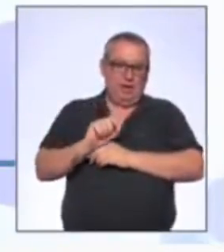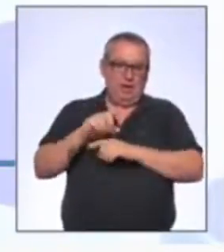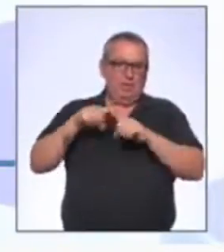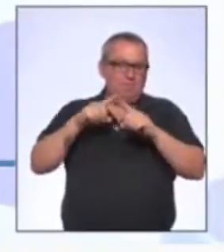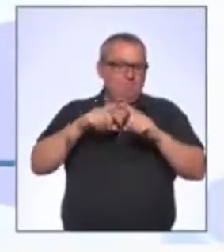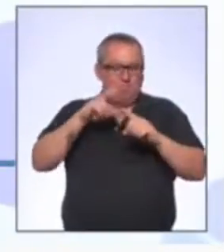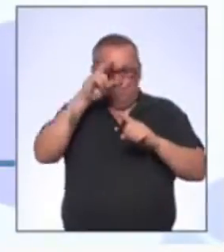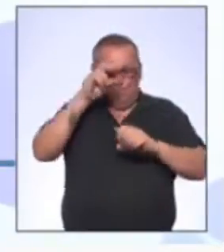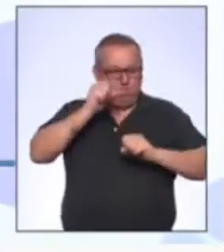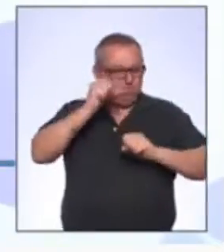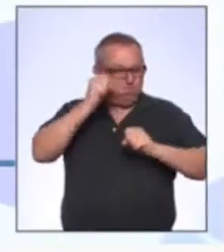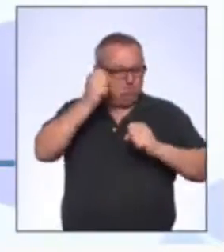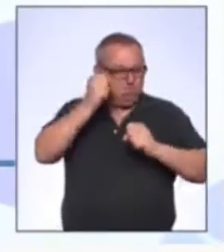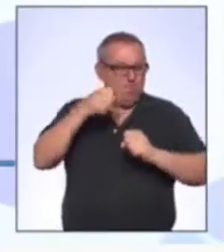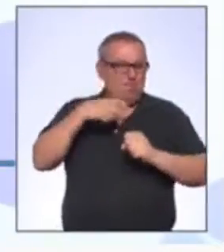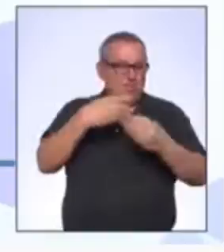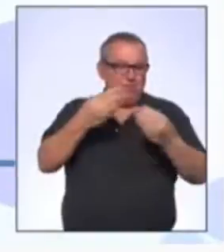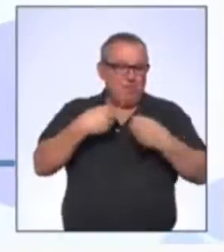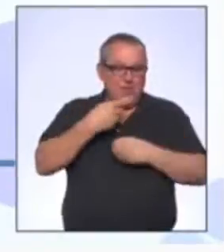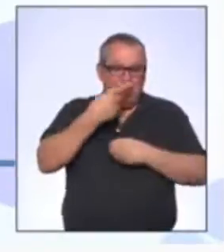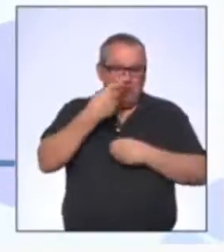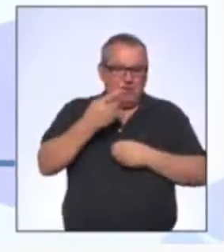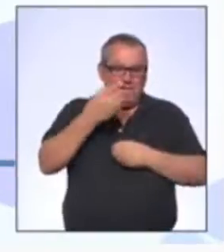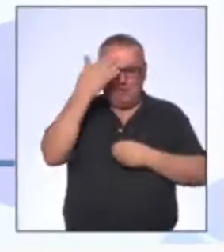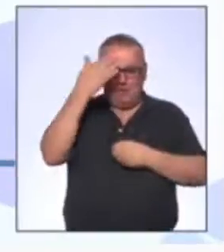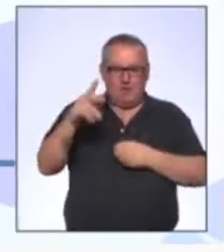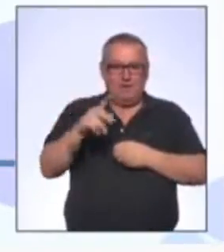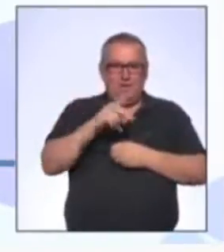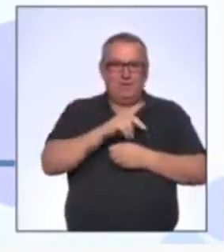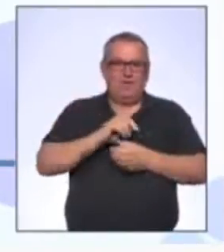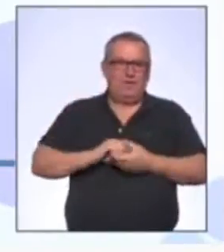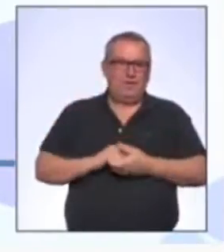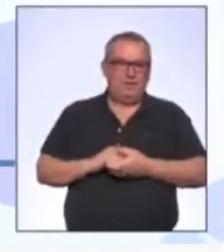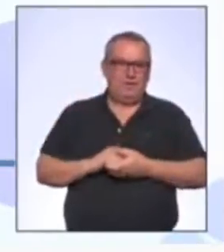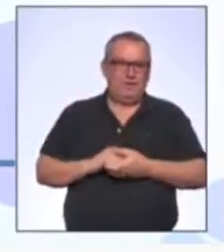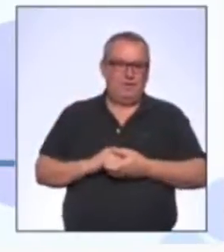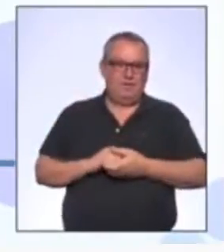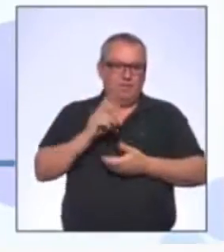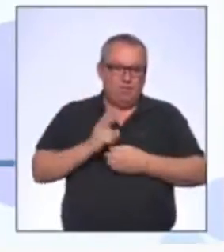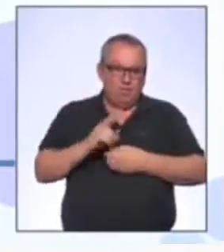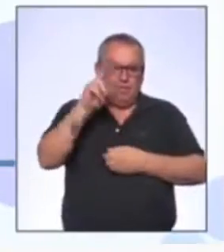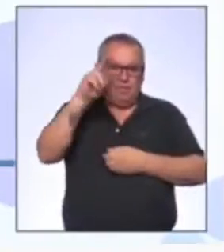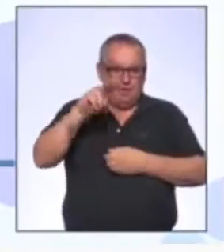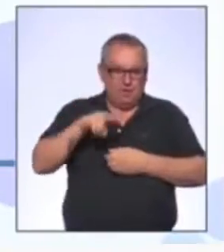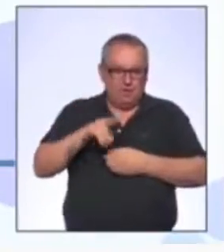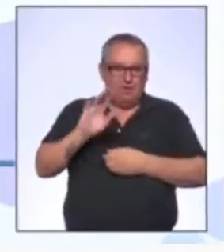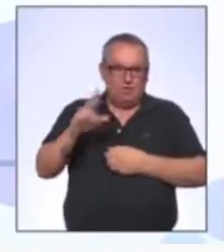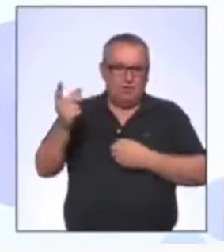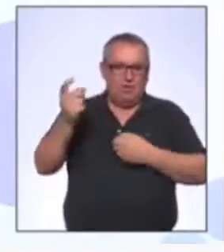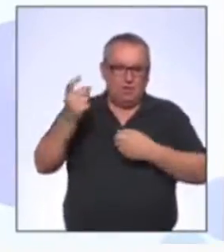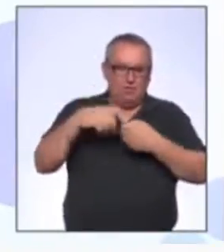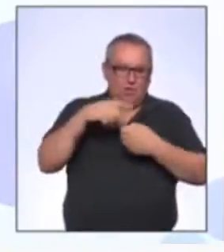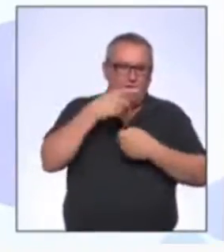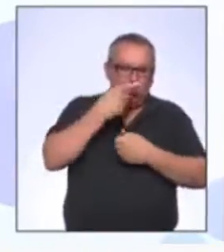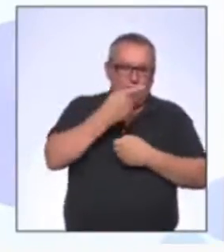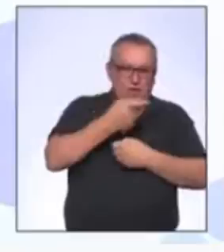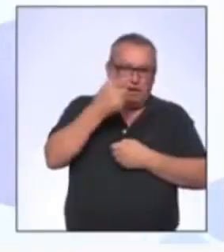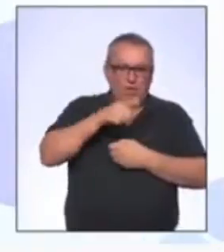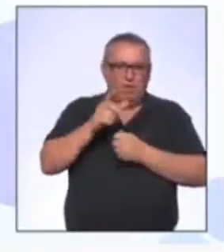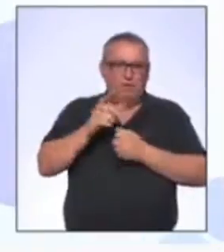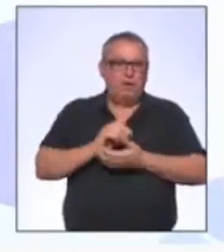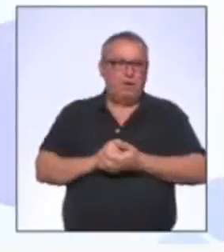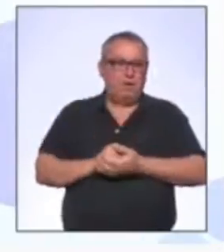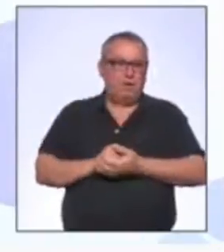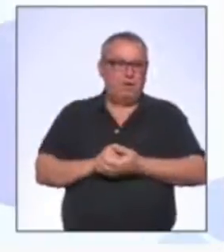fortalecem aquilo que nós estamos falando muito obrigada professores vamos lá vamos continuar leitura e já já a gente passa para outra parte da